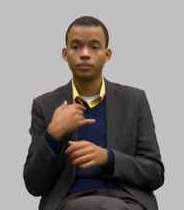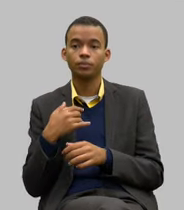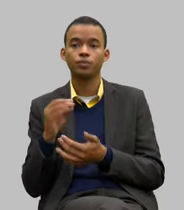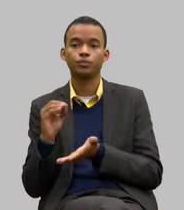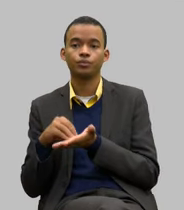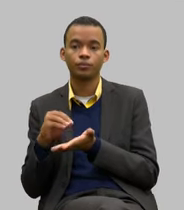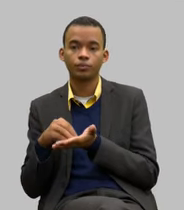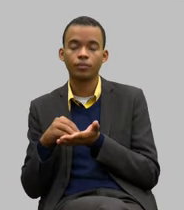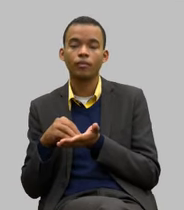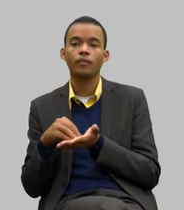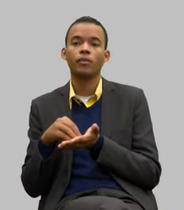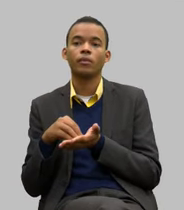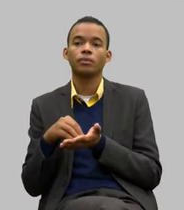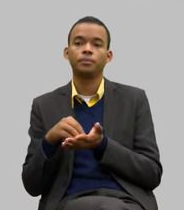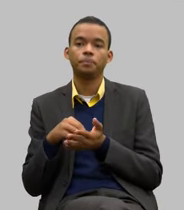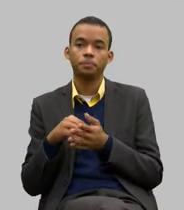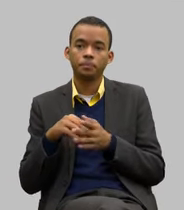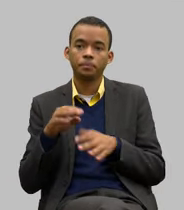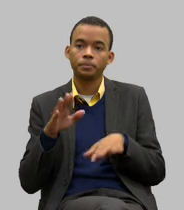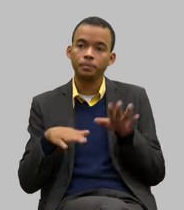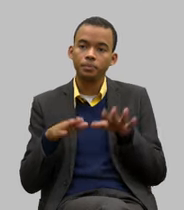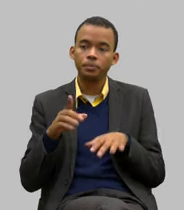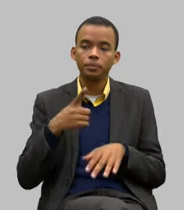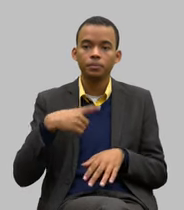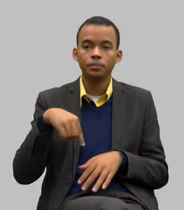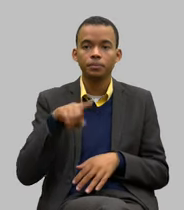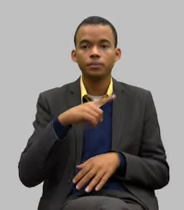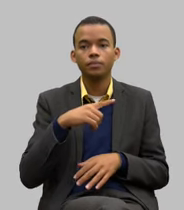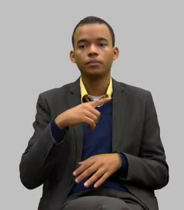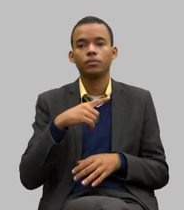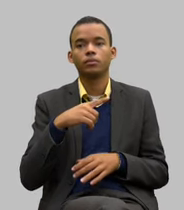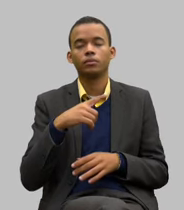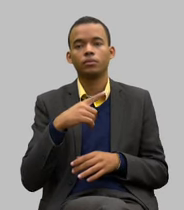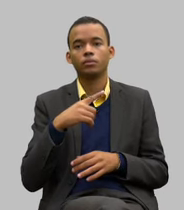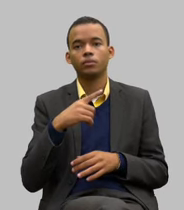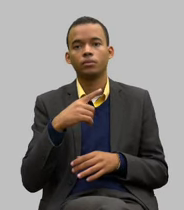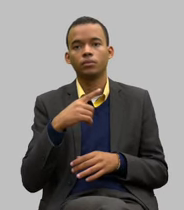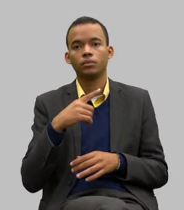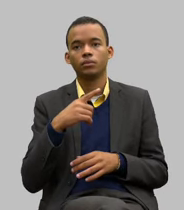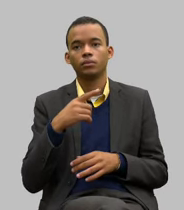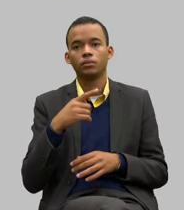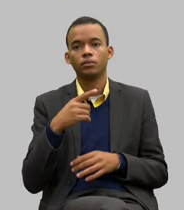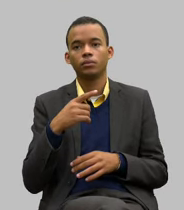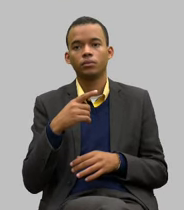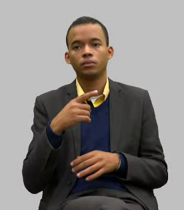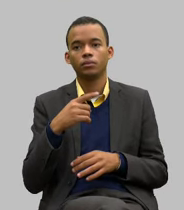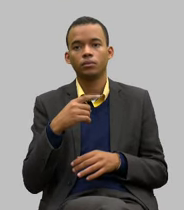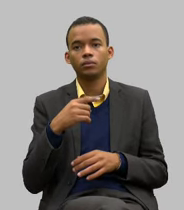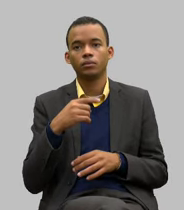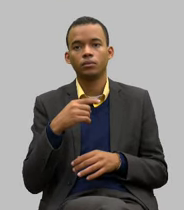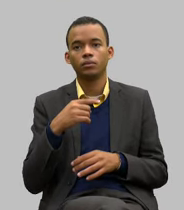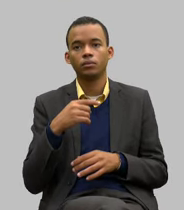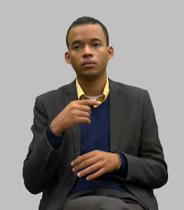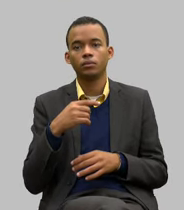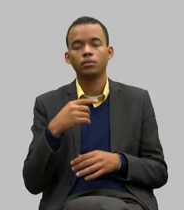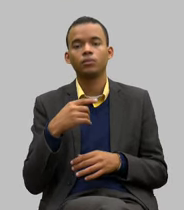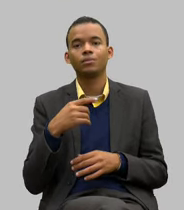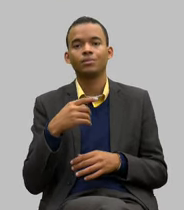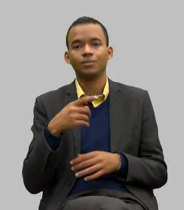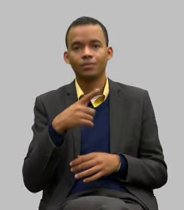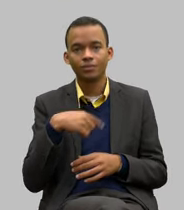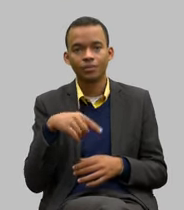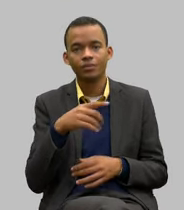gente com a com a com o o gesto de querer fazer